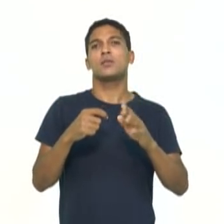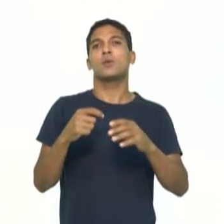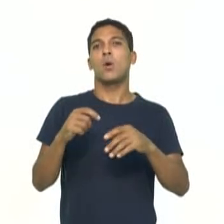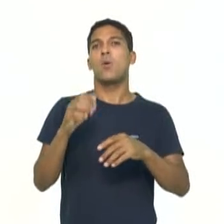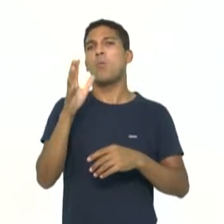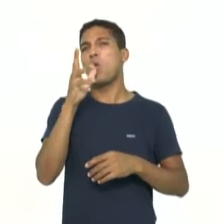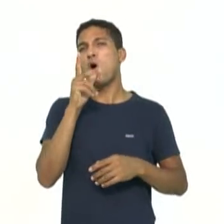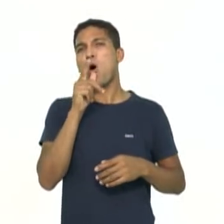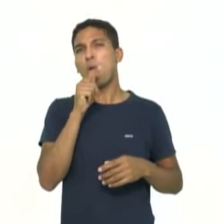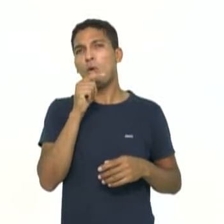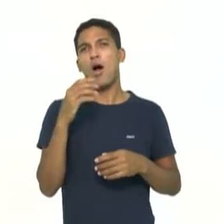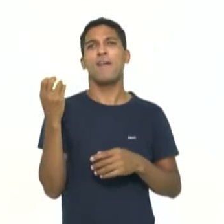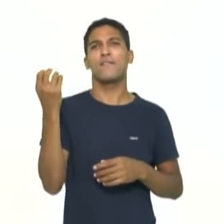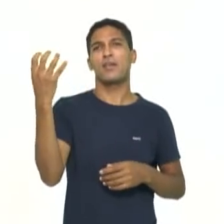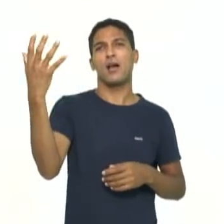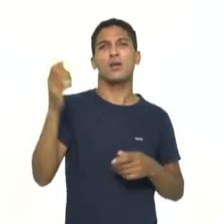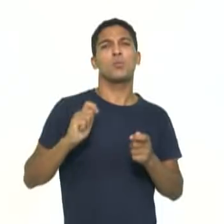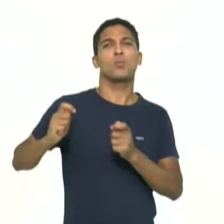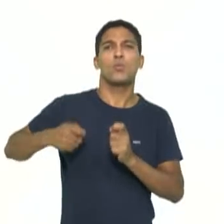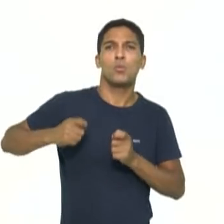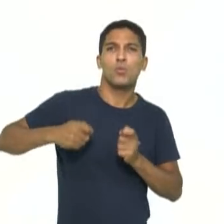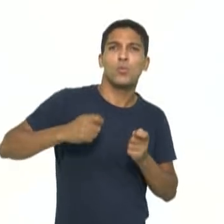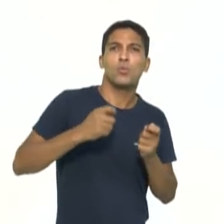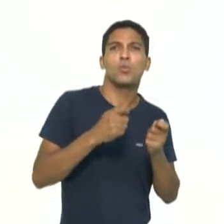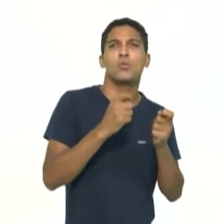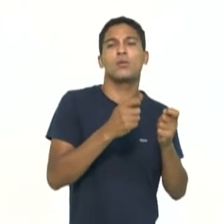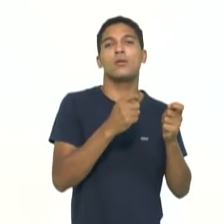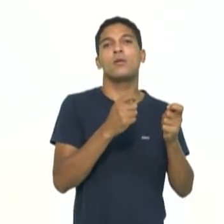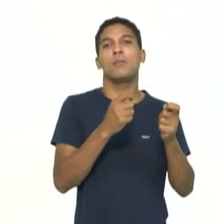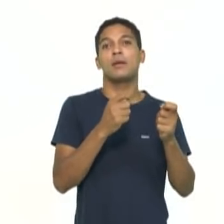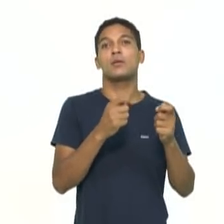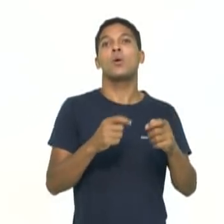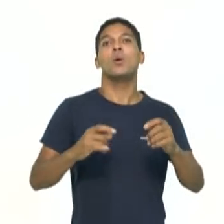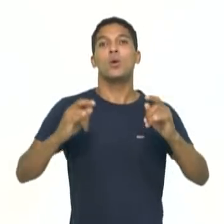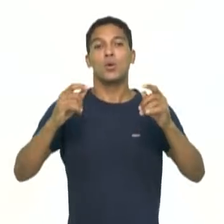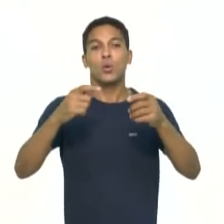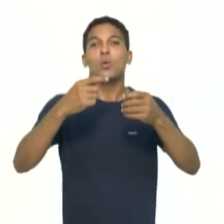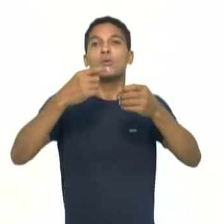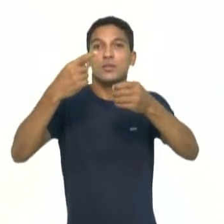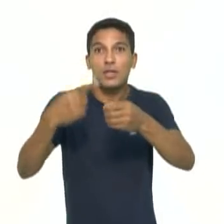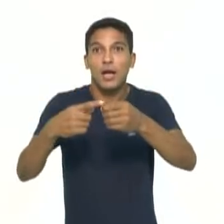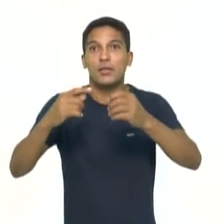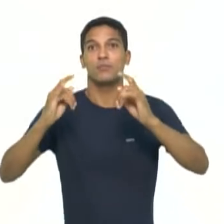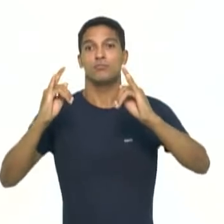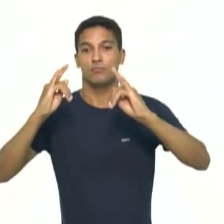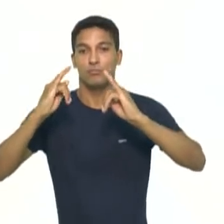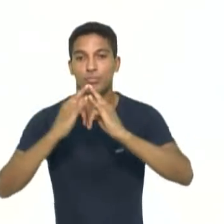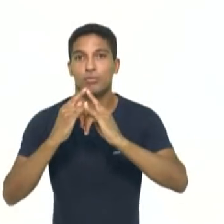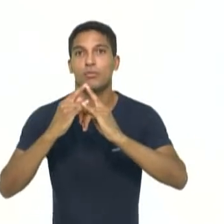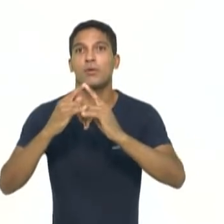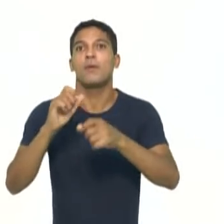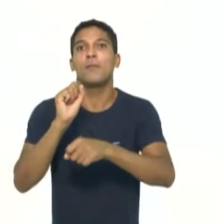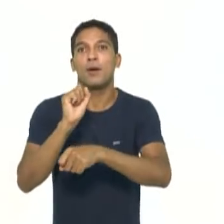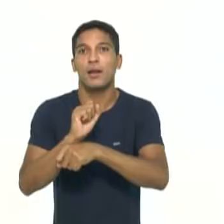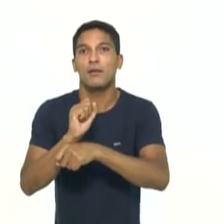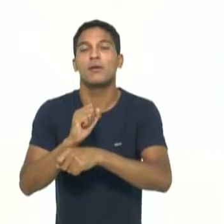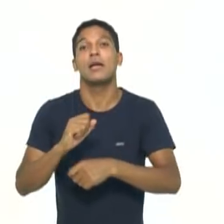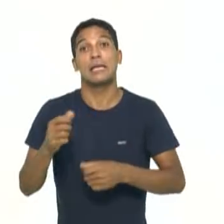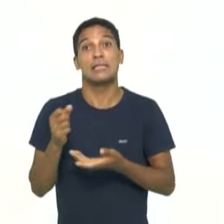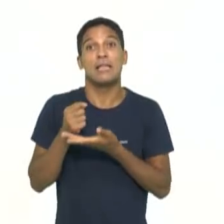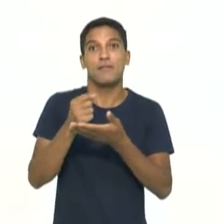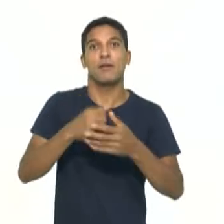eles sempre levavam violão, eles cantavam, havia uns causos de galpão, normalmente eram de assombração, mula